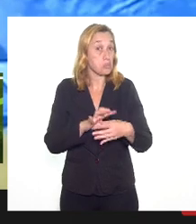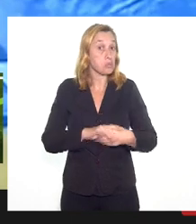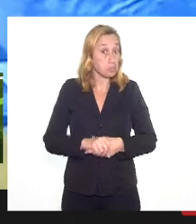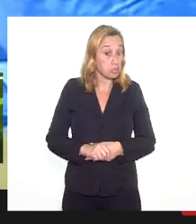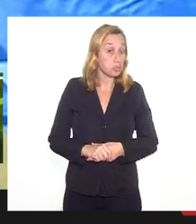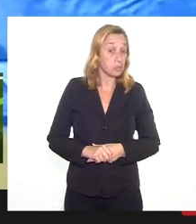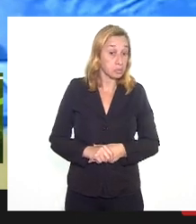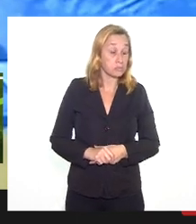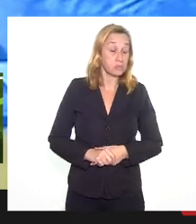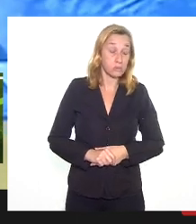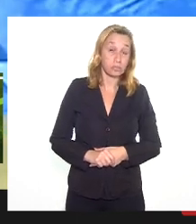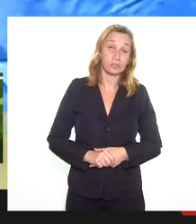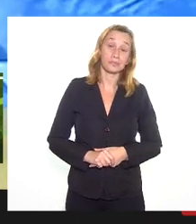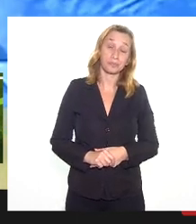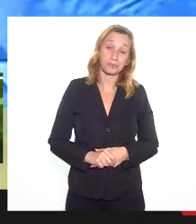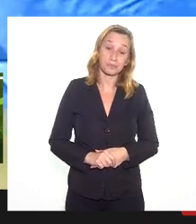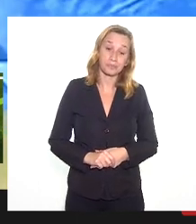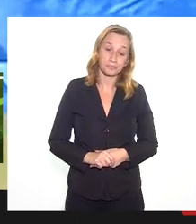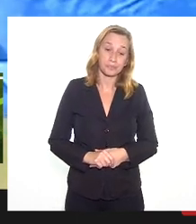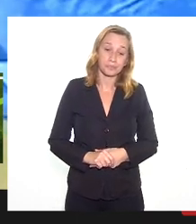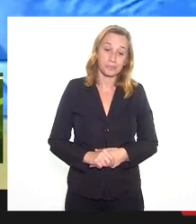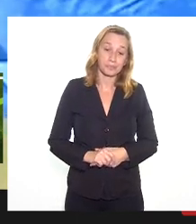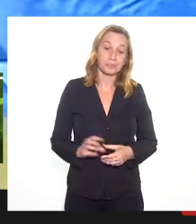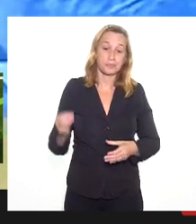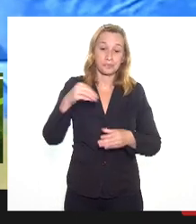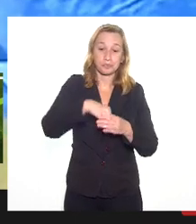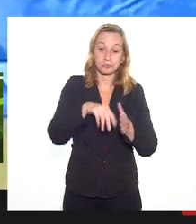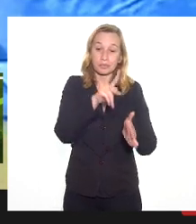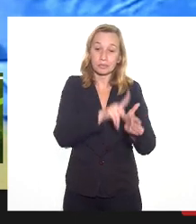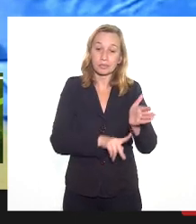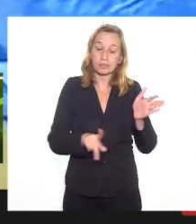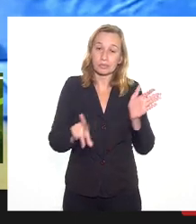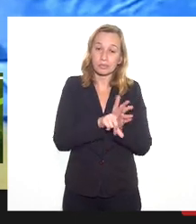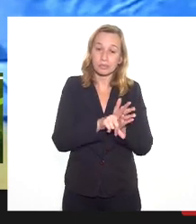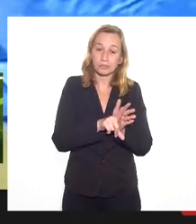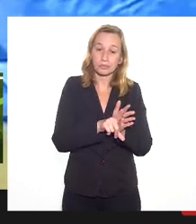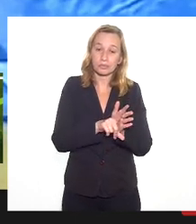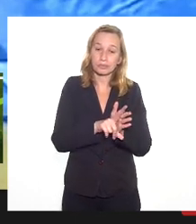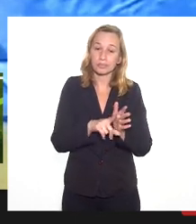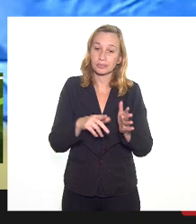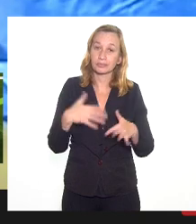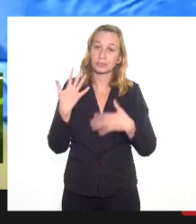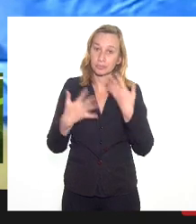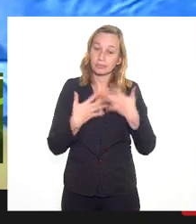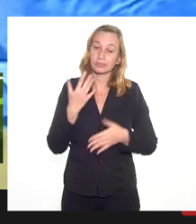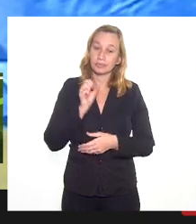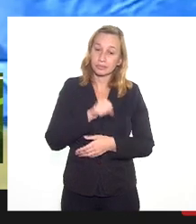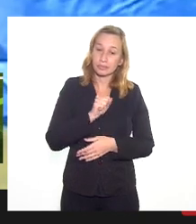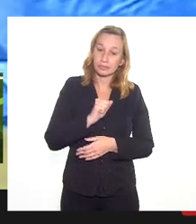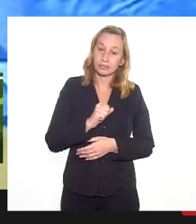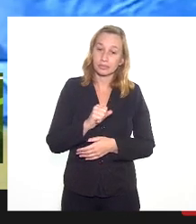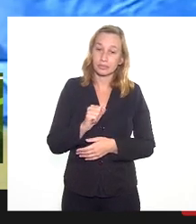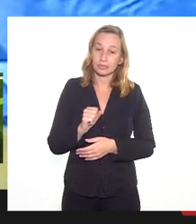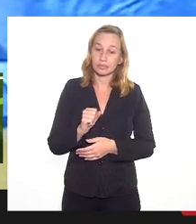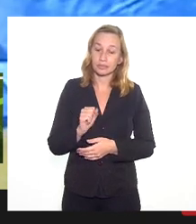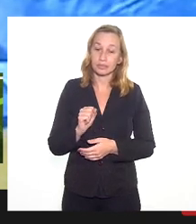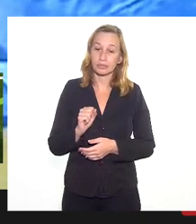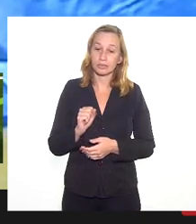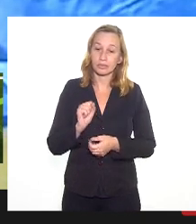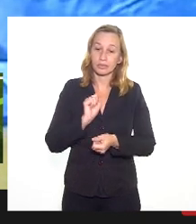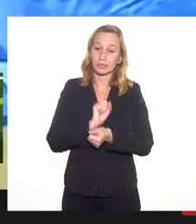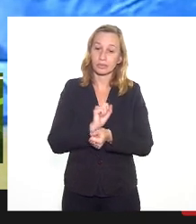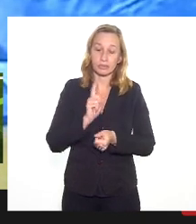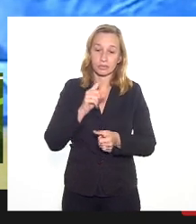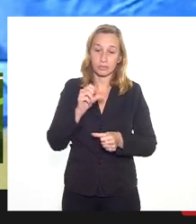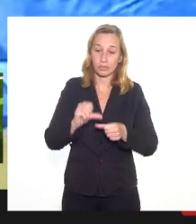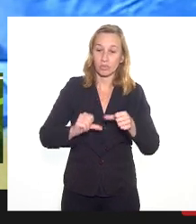uma minuta, né, deputada? E dentro desse projeto de lei, ele nos contempla, assim, tomara que não tenha muita mudança,